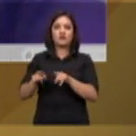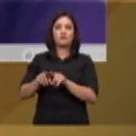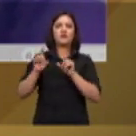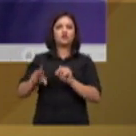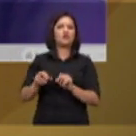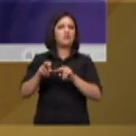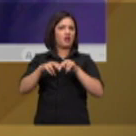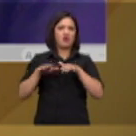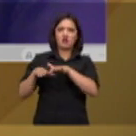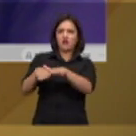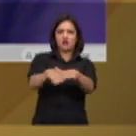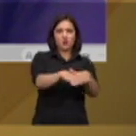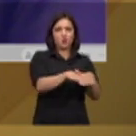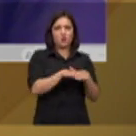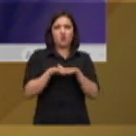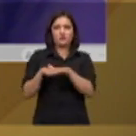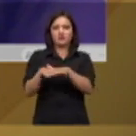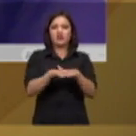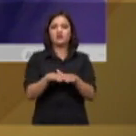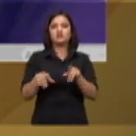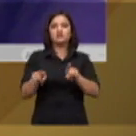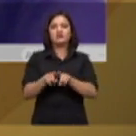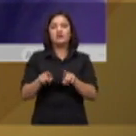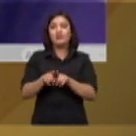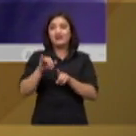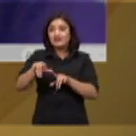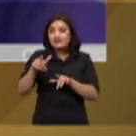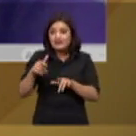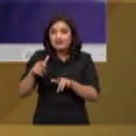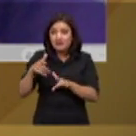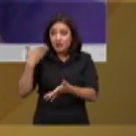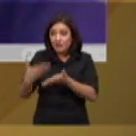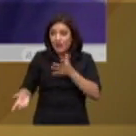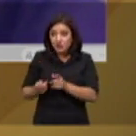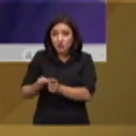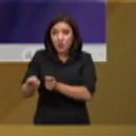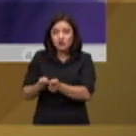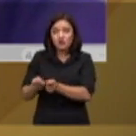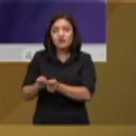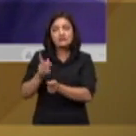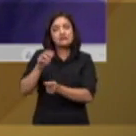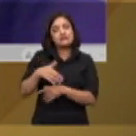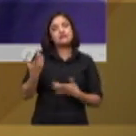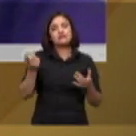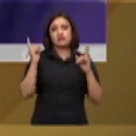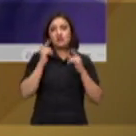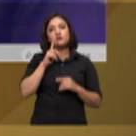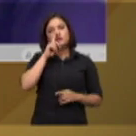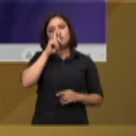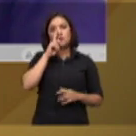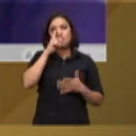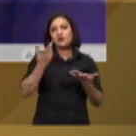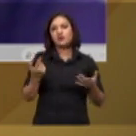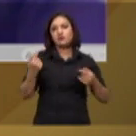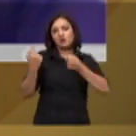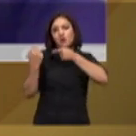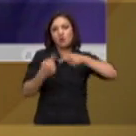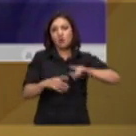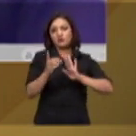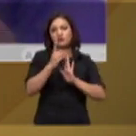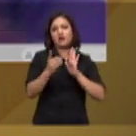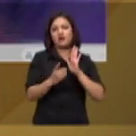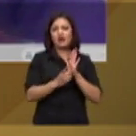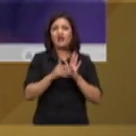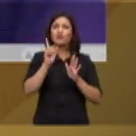da igualdade, tá, seria uma violência à razoabilidade deste decreto-lei, que apesar